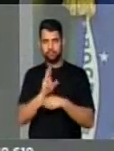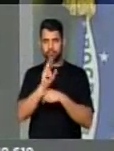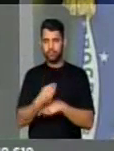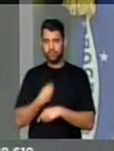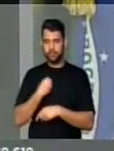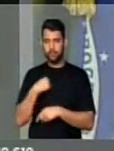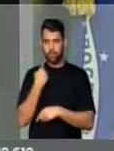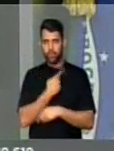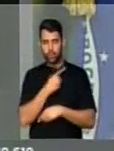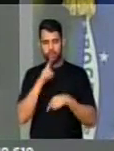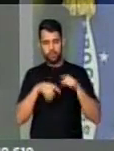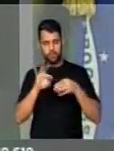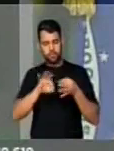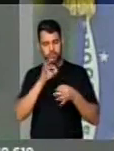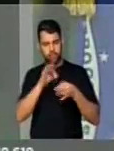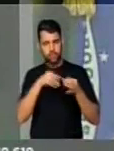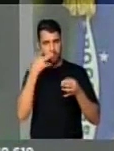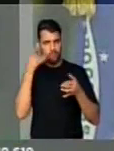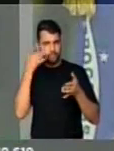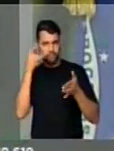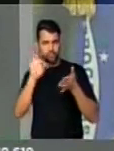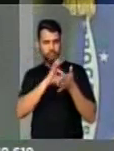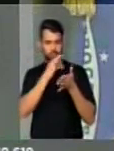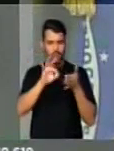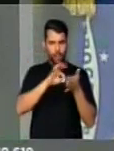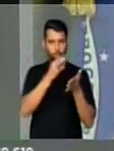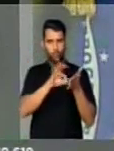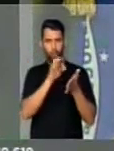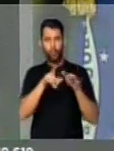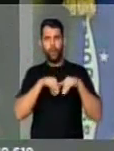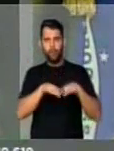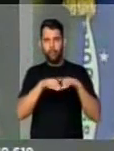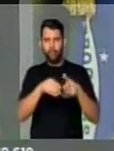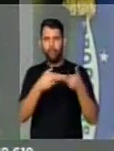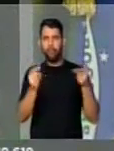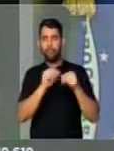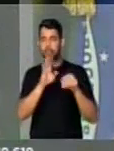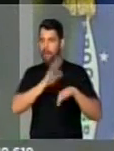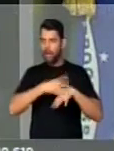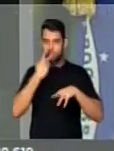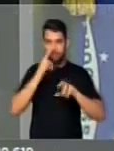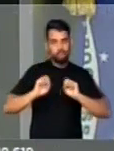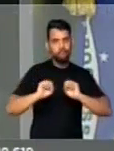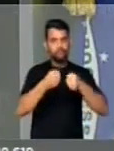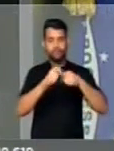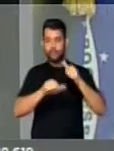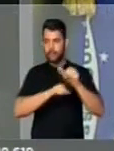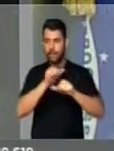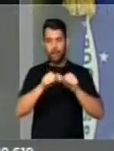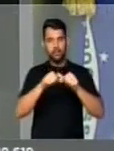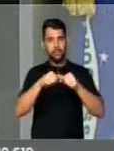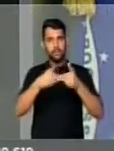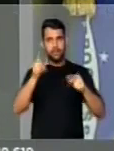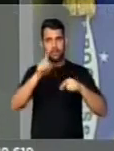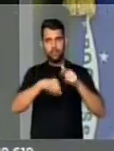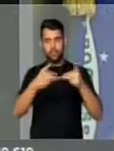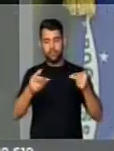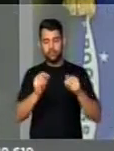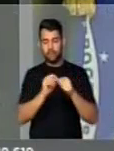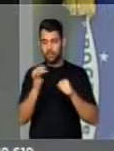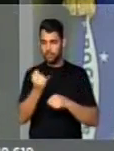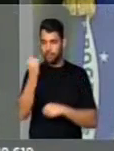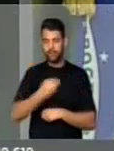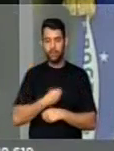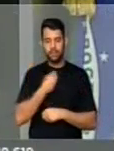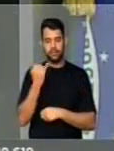representativos do nosso artesanato, que também cada vez mais ganham força. A transformação da produção tem sido um